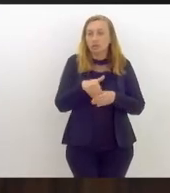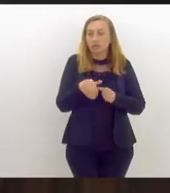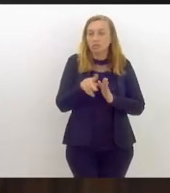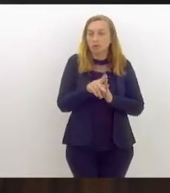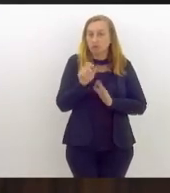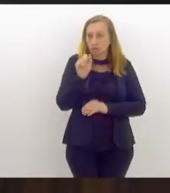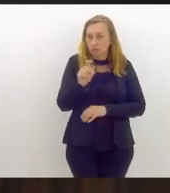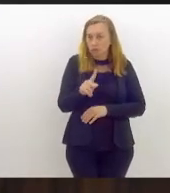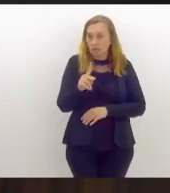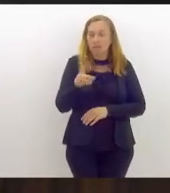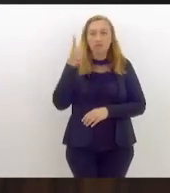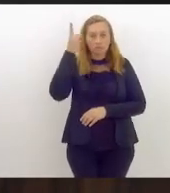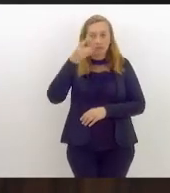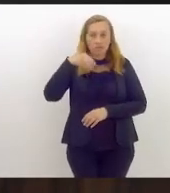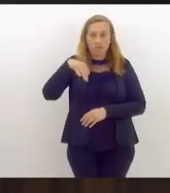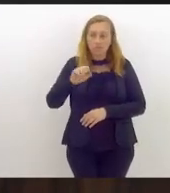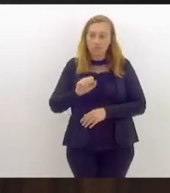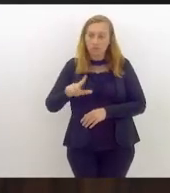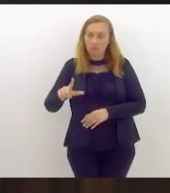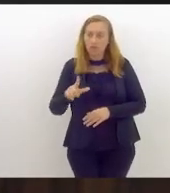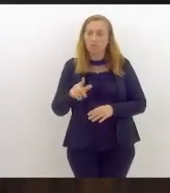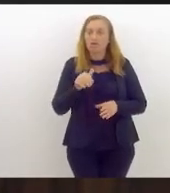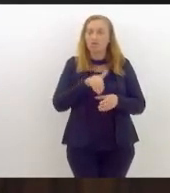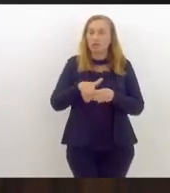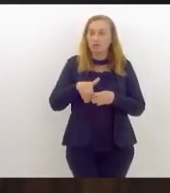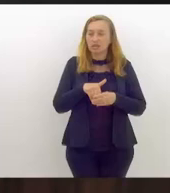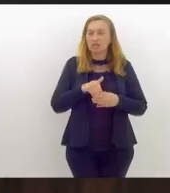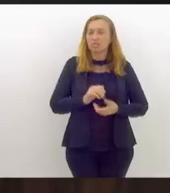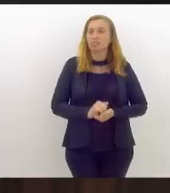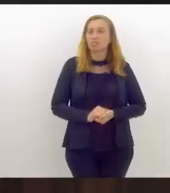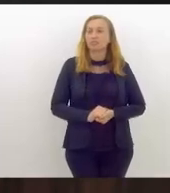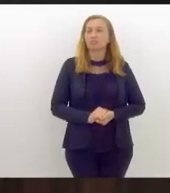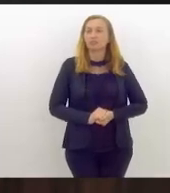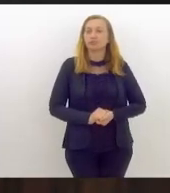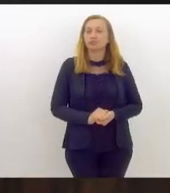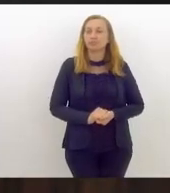tá ok, deputado Samuel? Em votação...